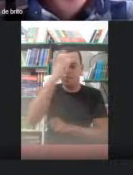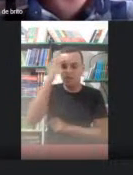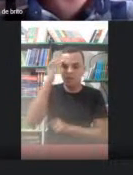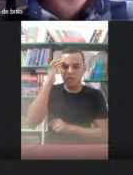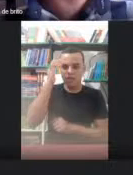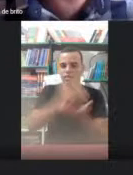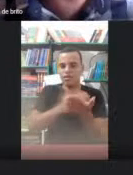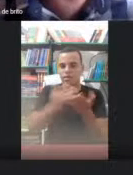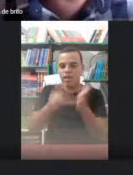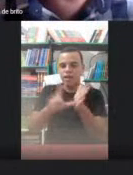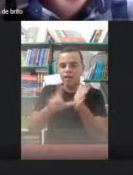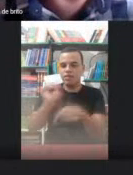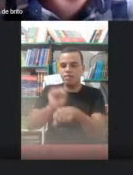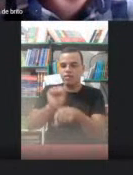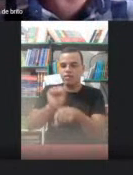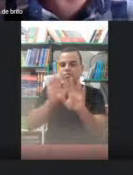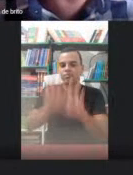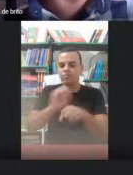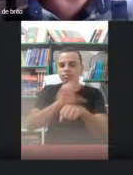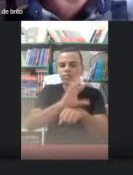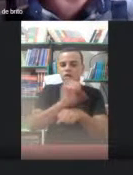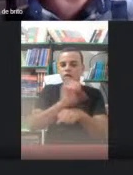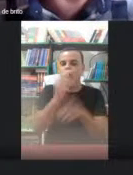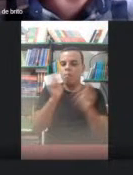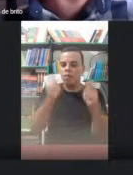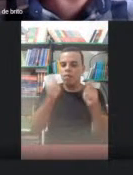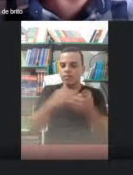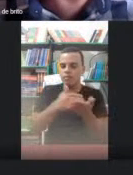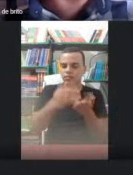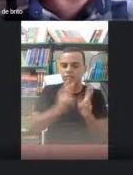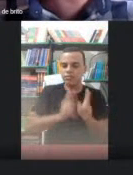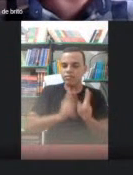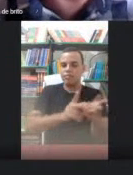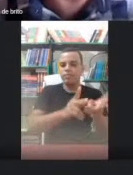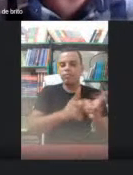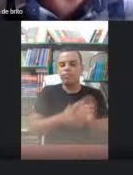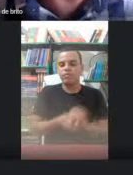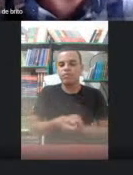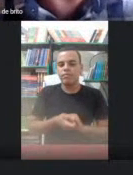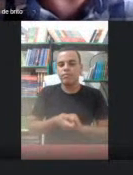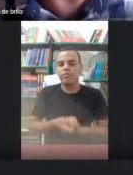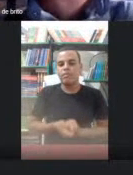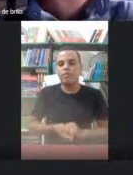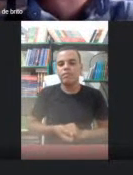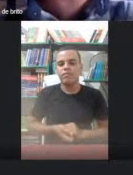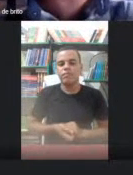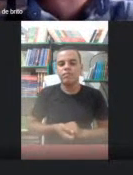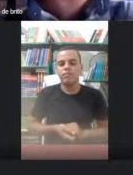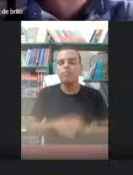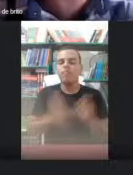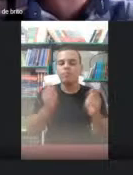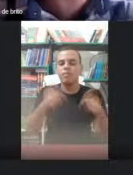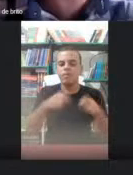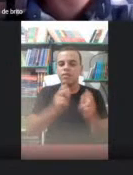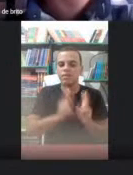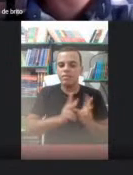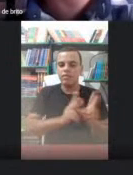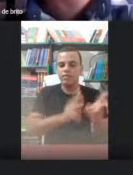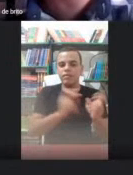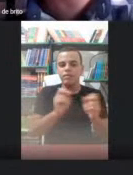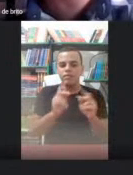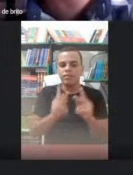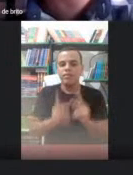solução da apresentação, ou a gente pode seguir? Posso. Sim, com certeza, Ezra.